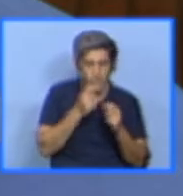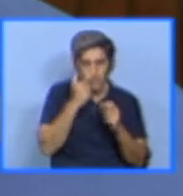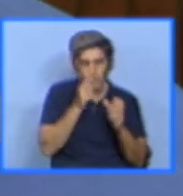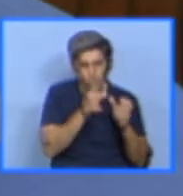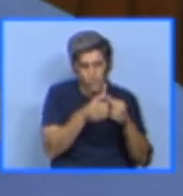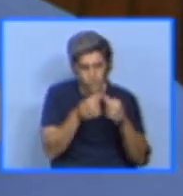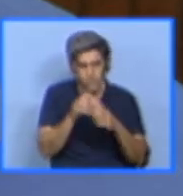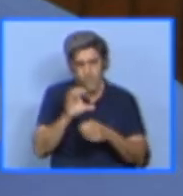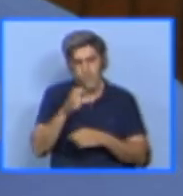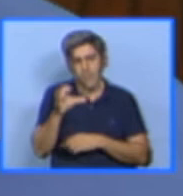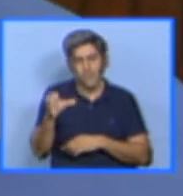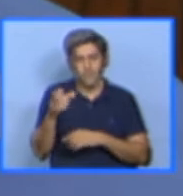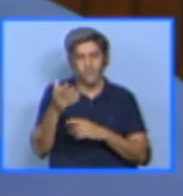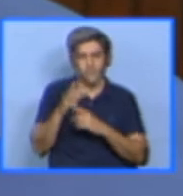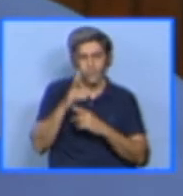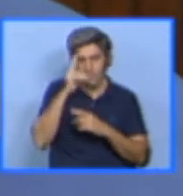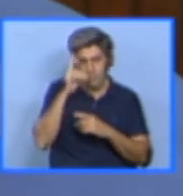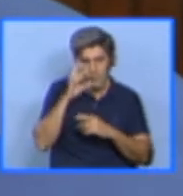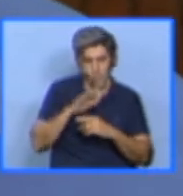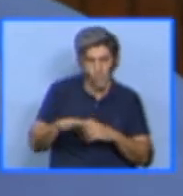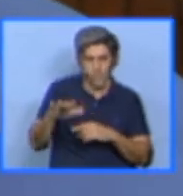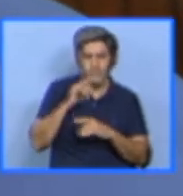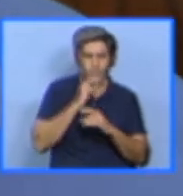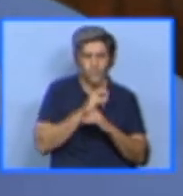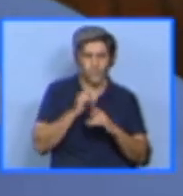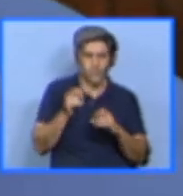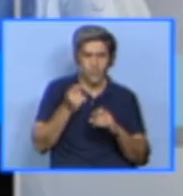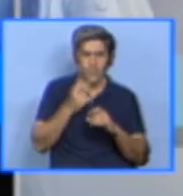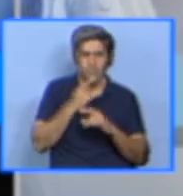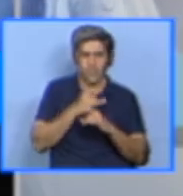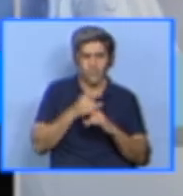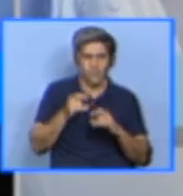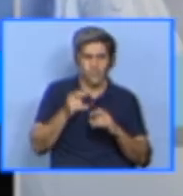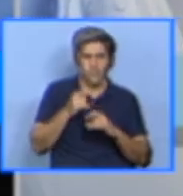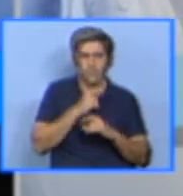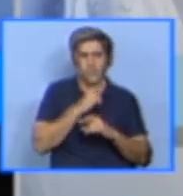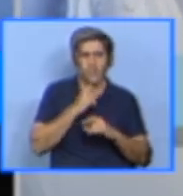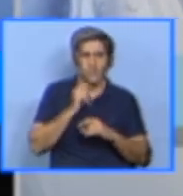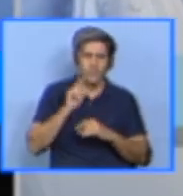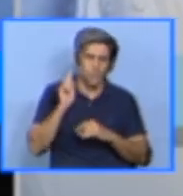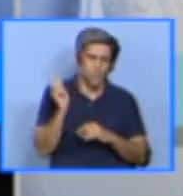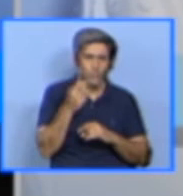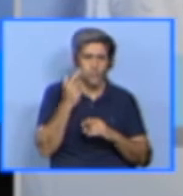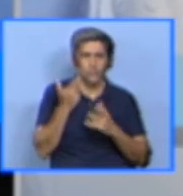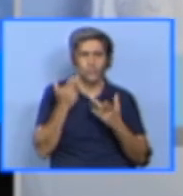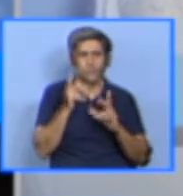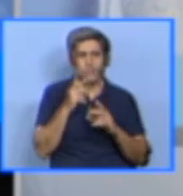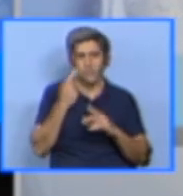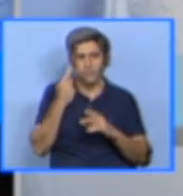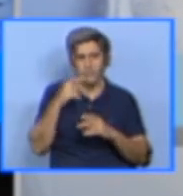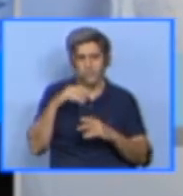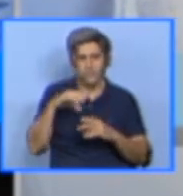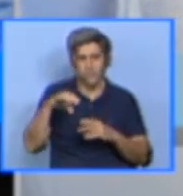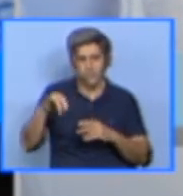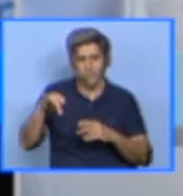portanto, em países onde, com a dimensão da Rússia, em que era impossível e que é quase impossível ter sacerdotes disponíveis e parados num